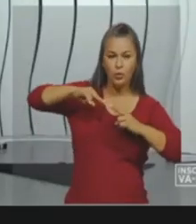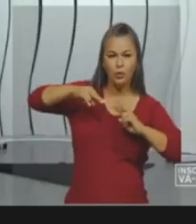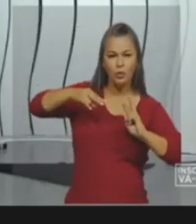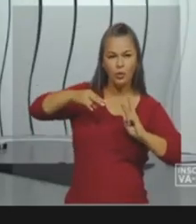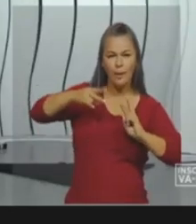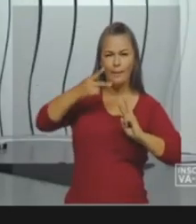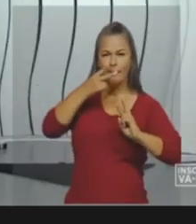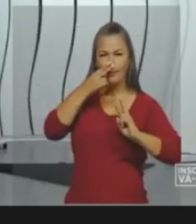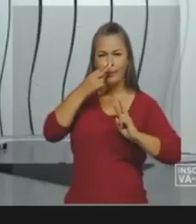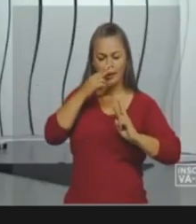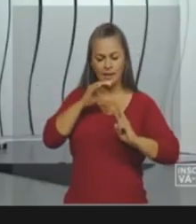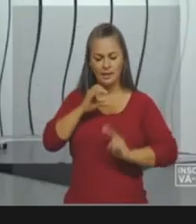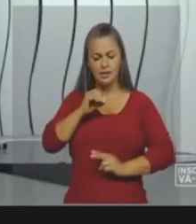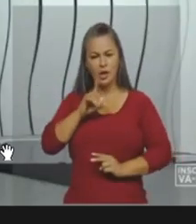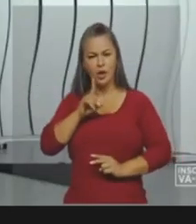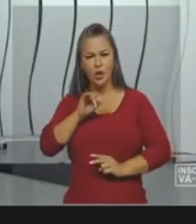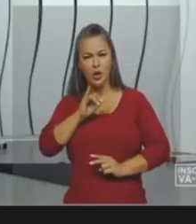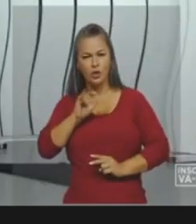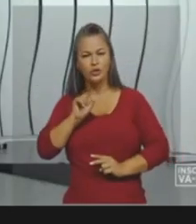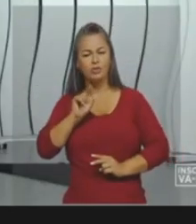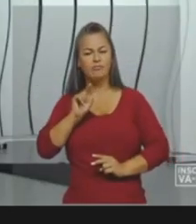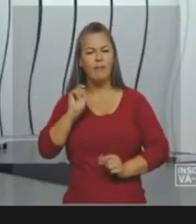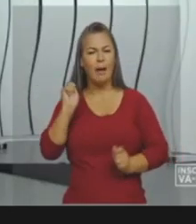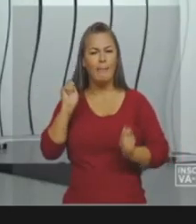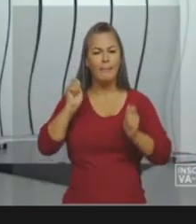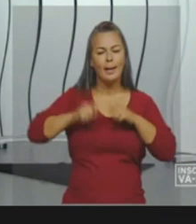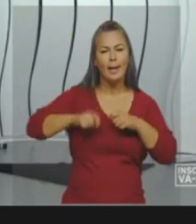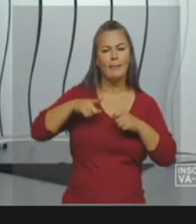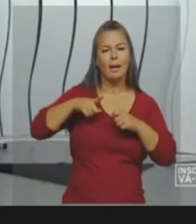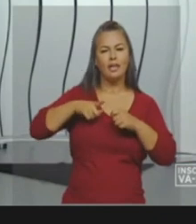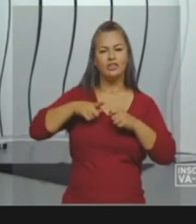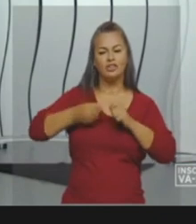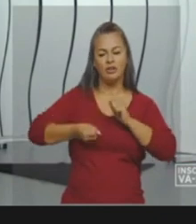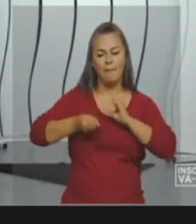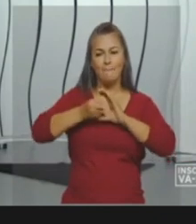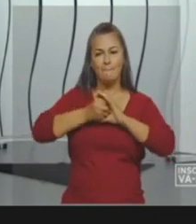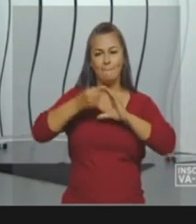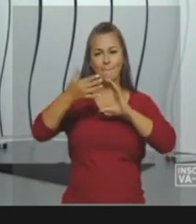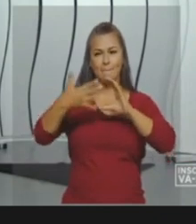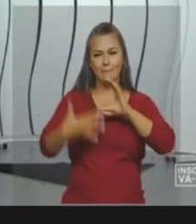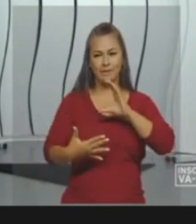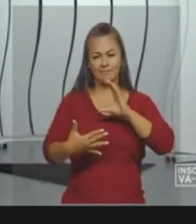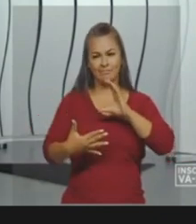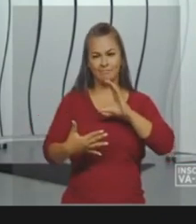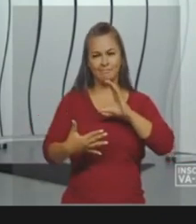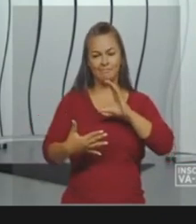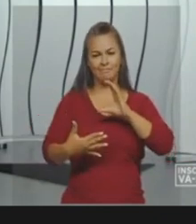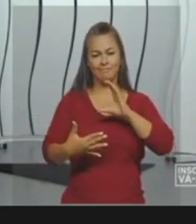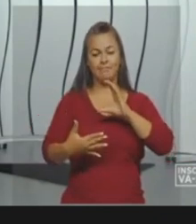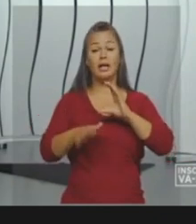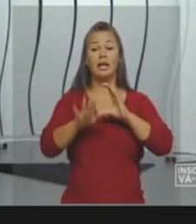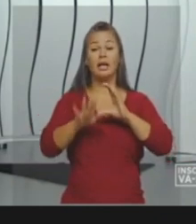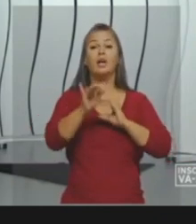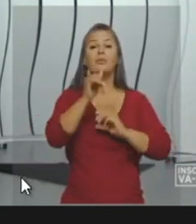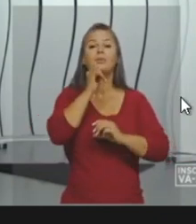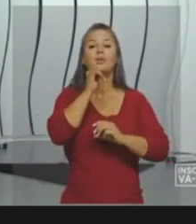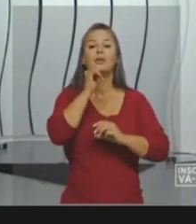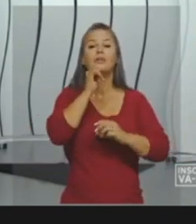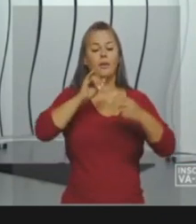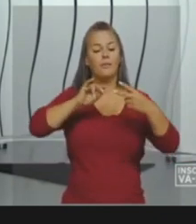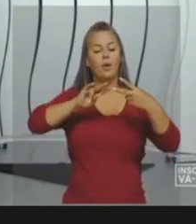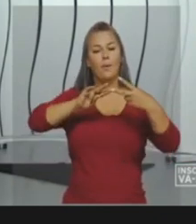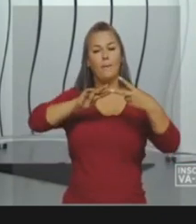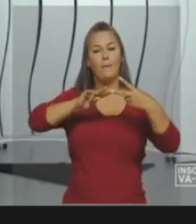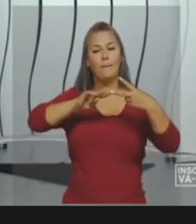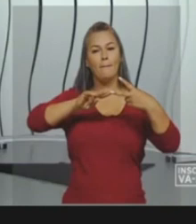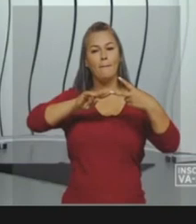DNA que vão ser a leitura para produzir proteínas. Então, a proteína A, que pode